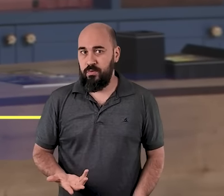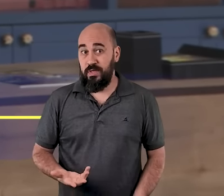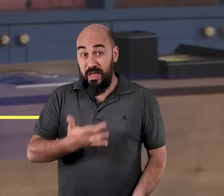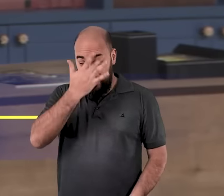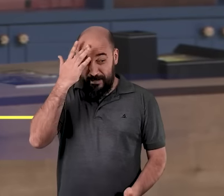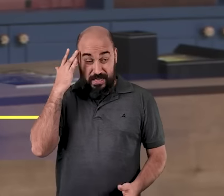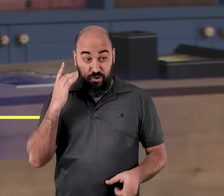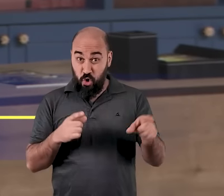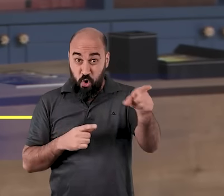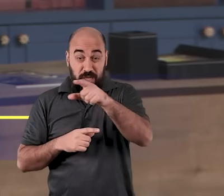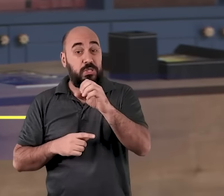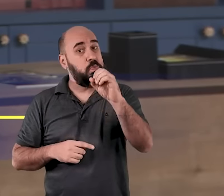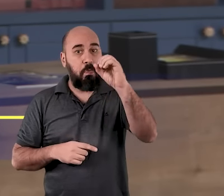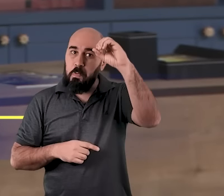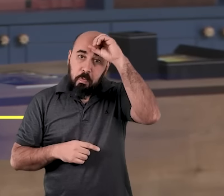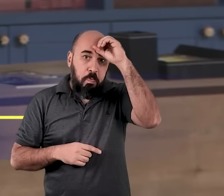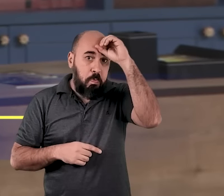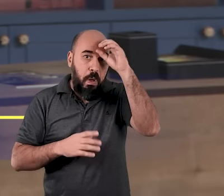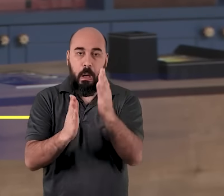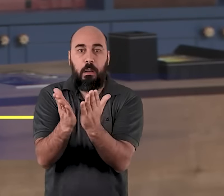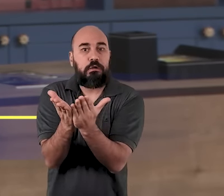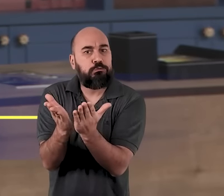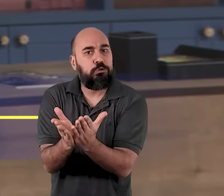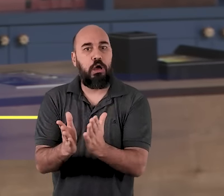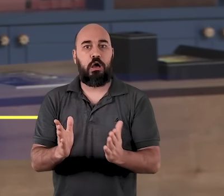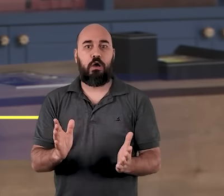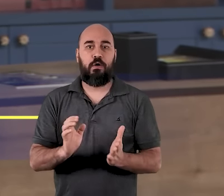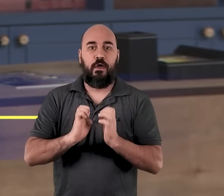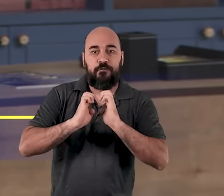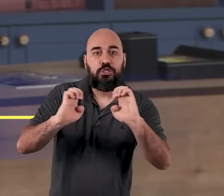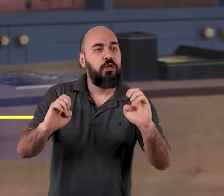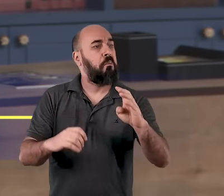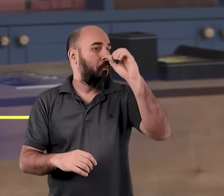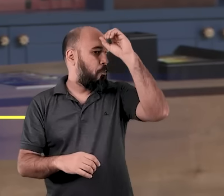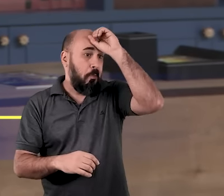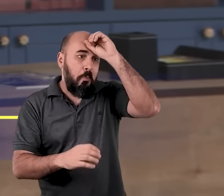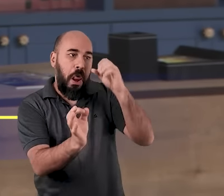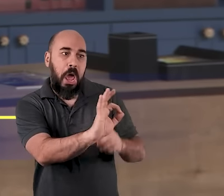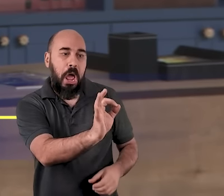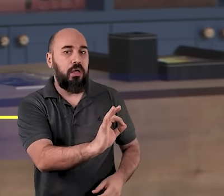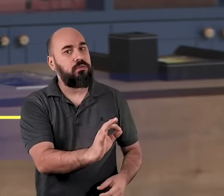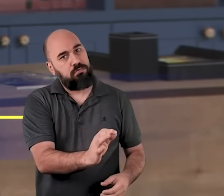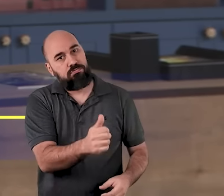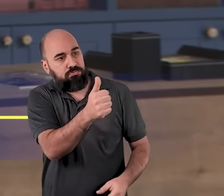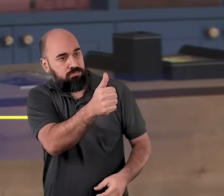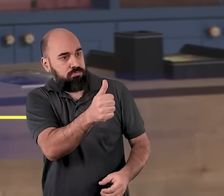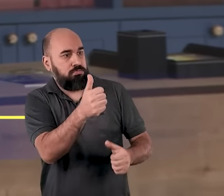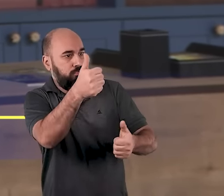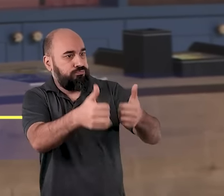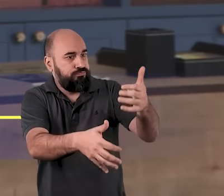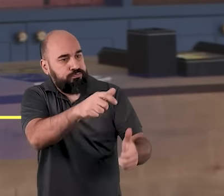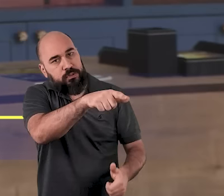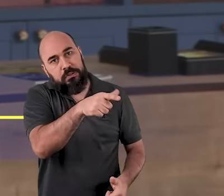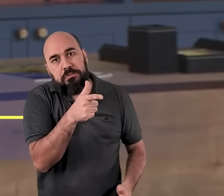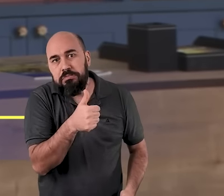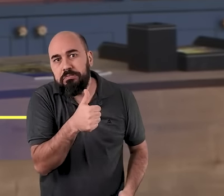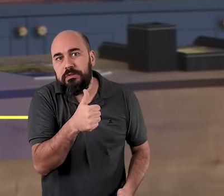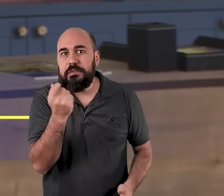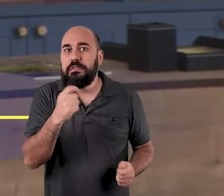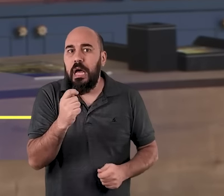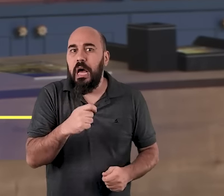Evangelho. Cuidado para que vocês não tenham um coração mau e descrente que se afaste do Deus vivo. Pelo contrário, diz Paulo,